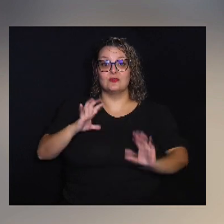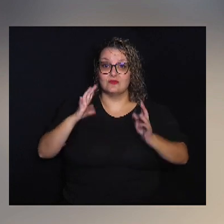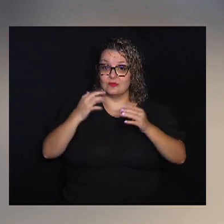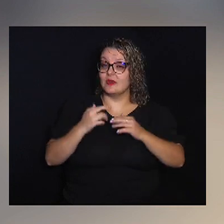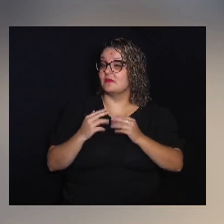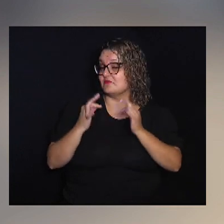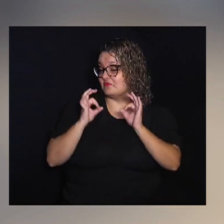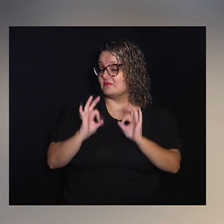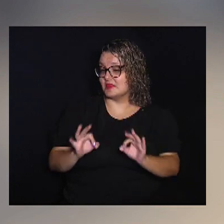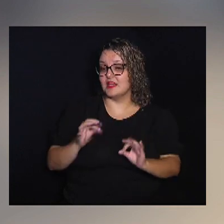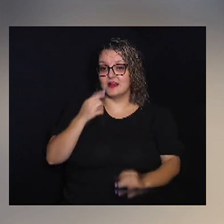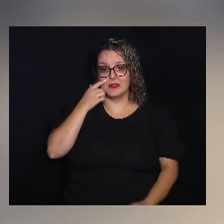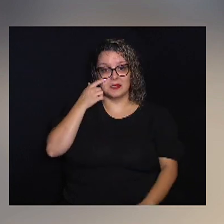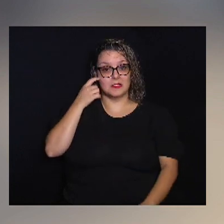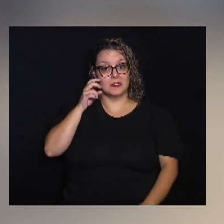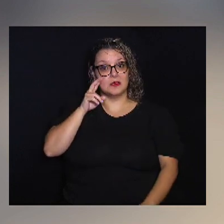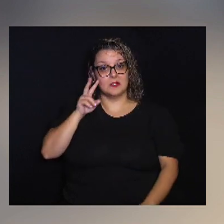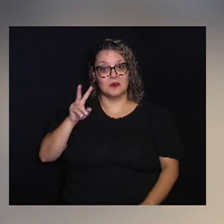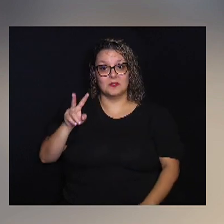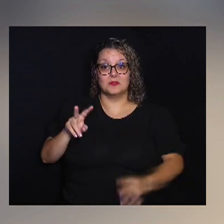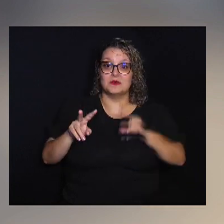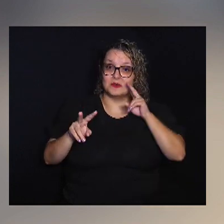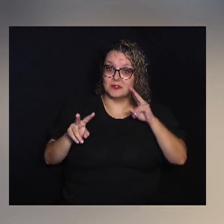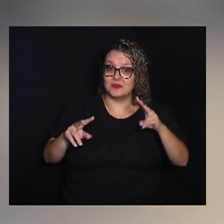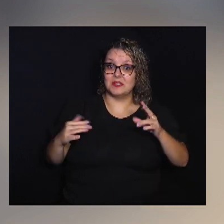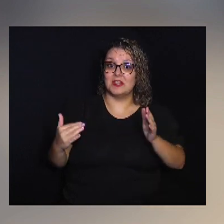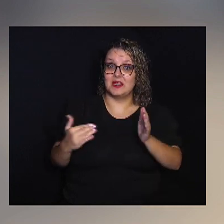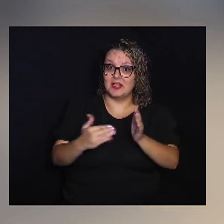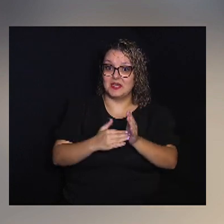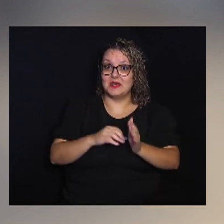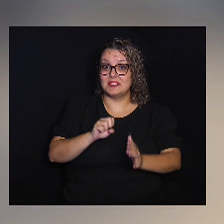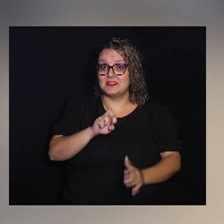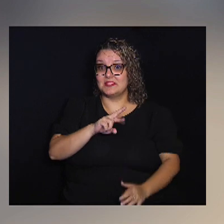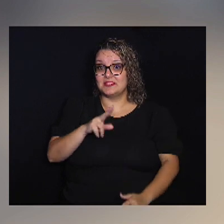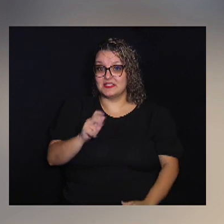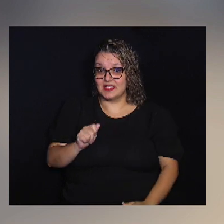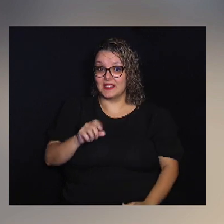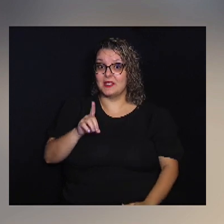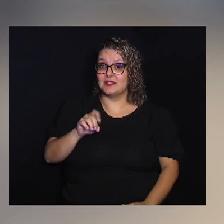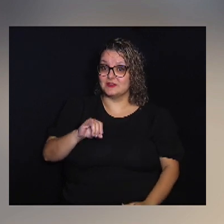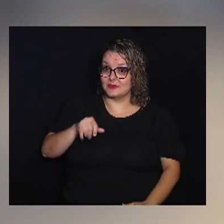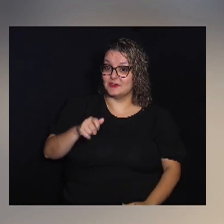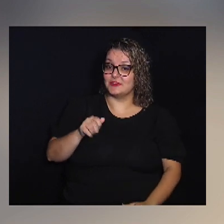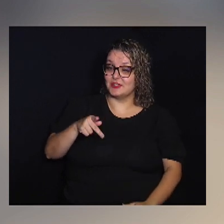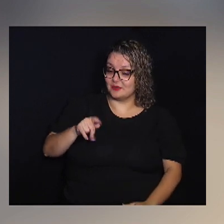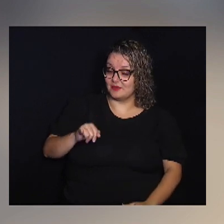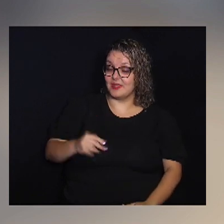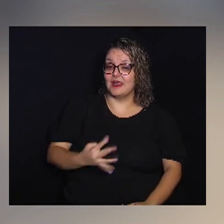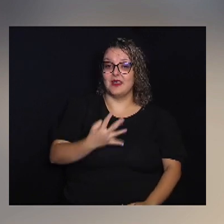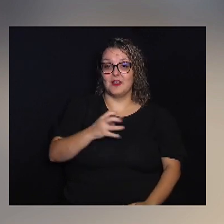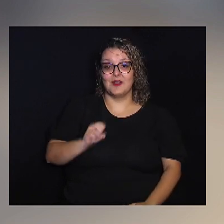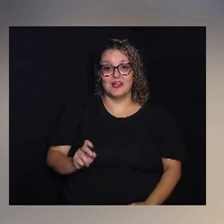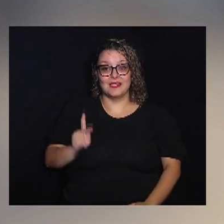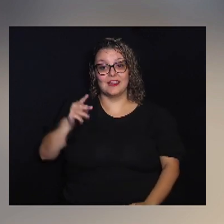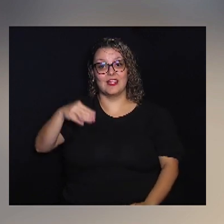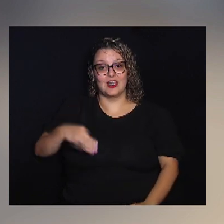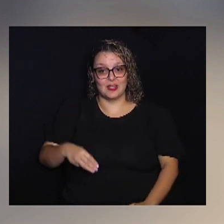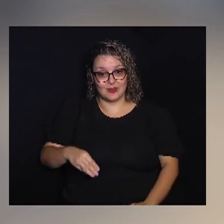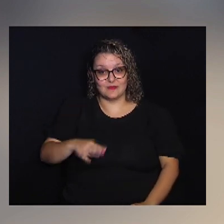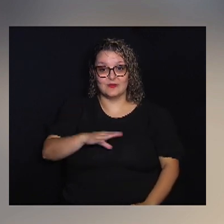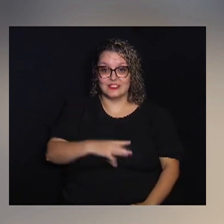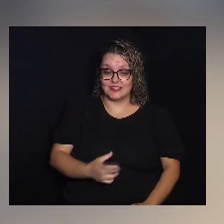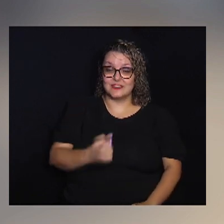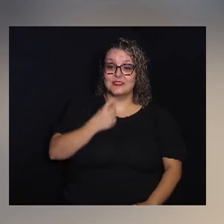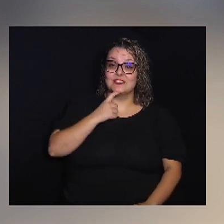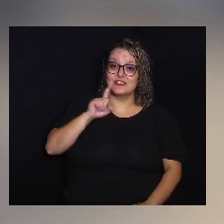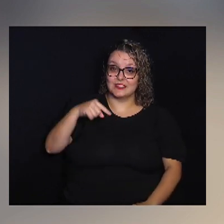favoráveis, dá para enxergar até a Serra do Japi, a 40 quilômetros de distância. Isso já está na